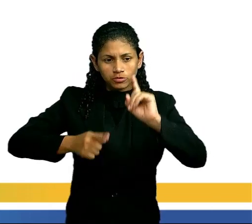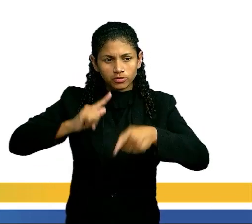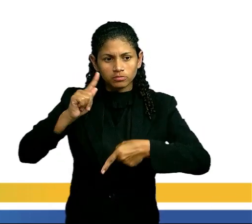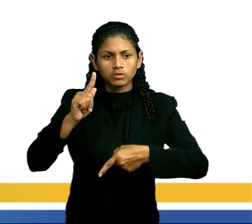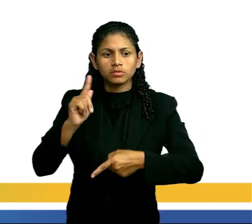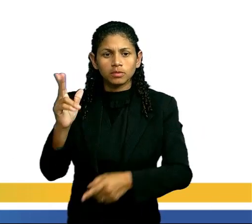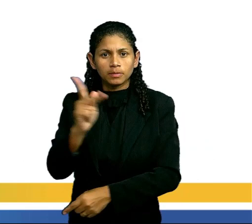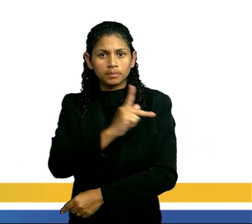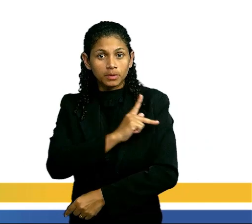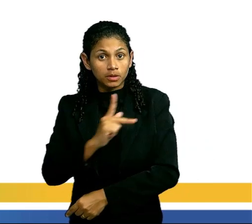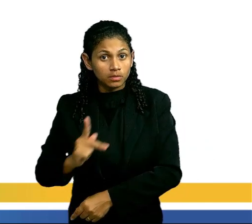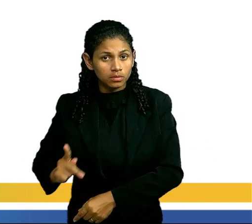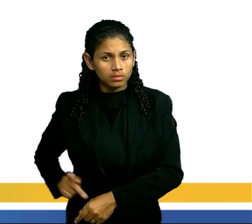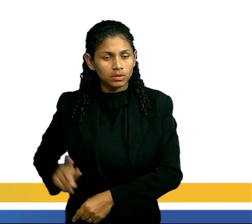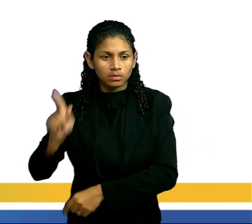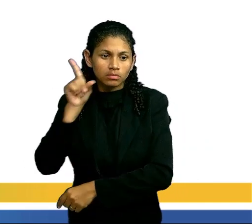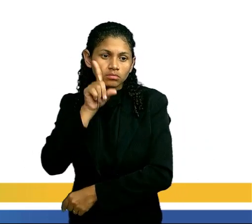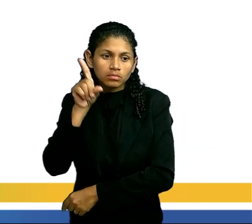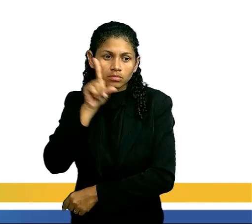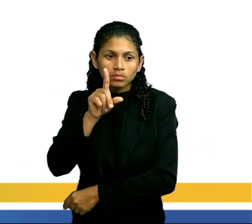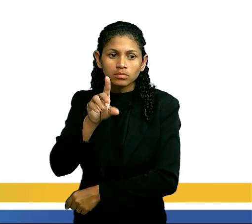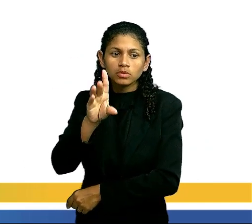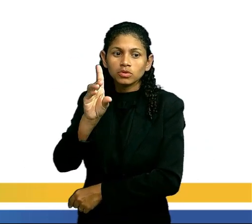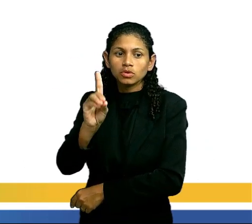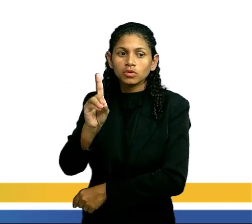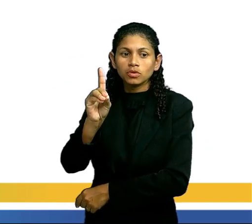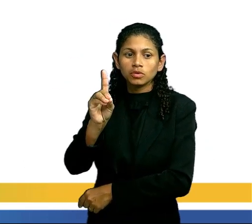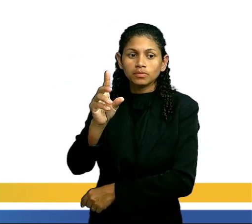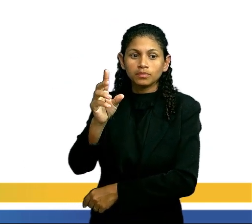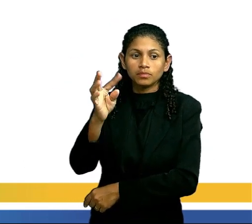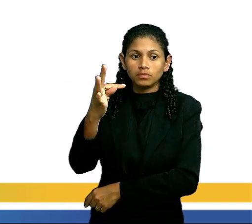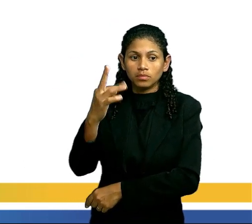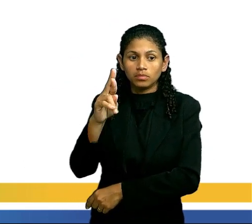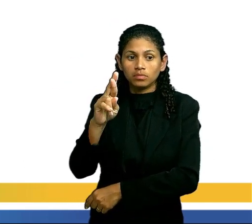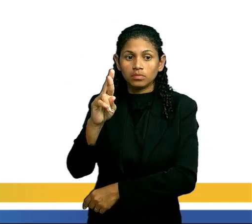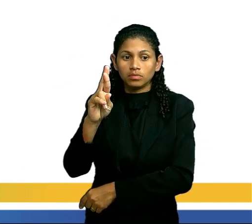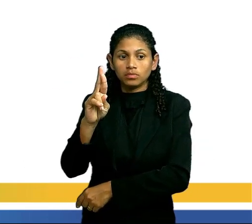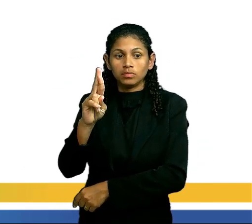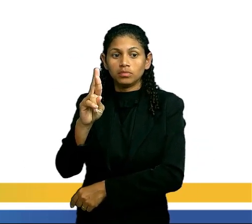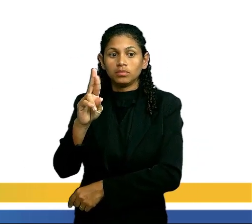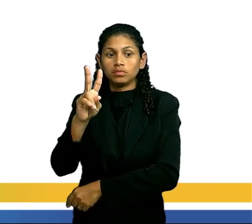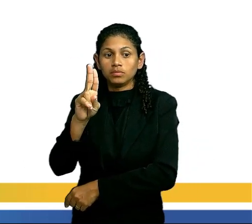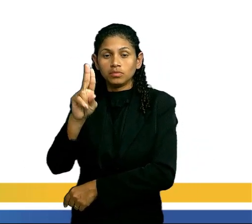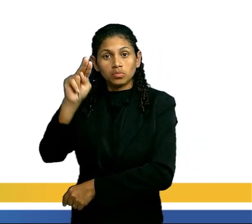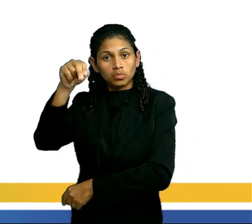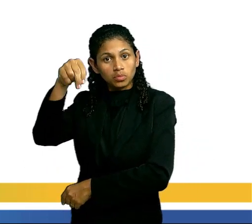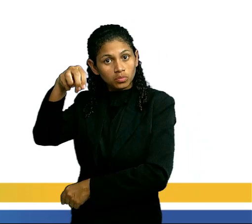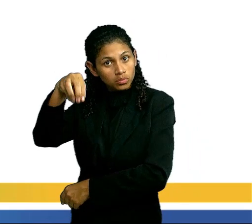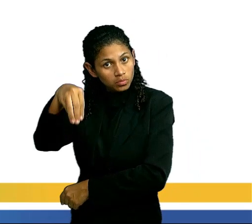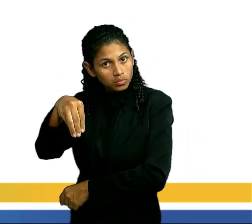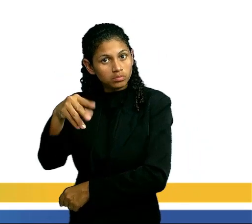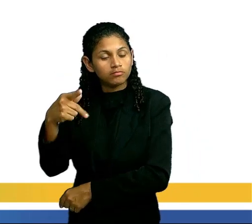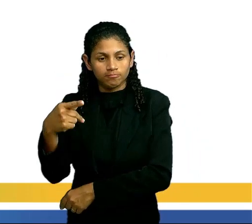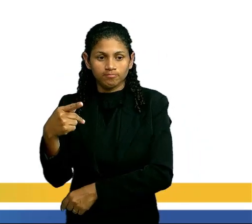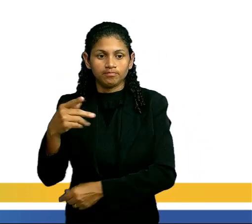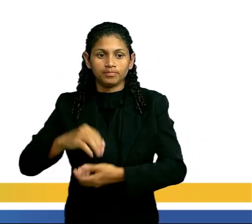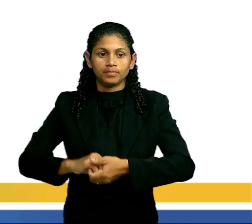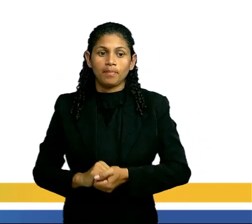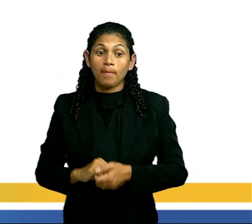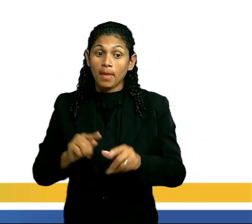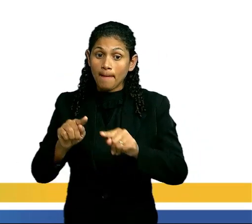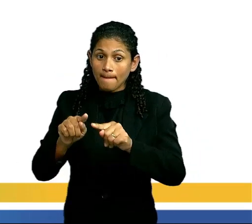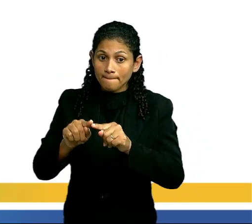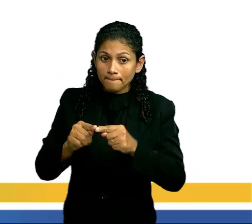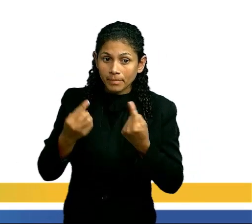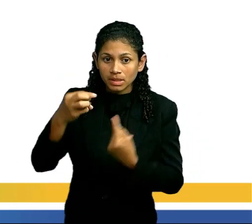pelo presidente americano Donald Trump, confessadamente avesso às instâncias multilaterais. Mas Macron,